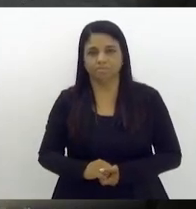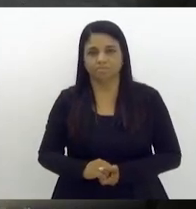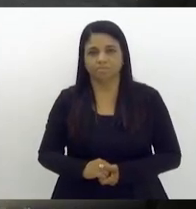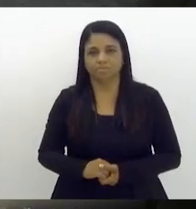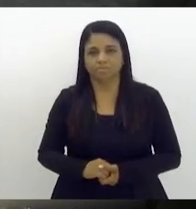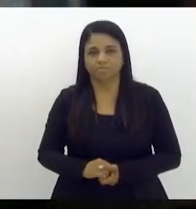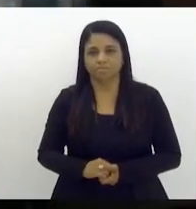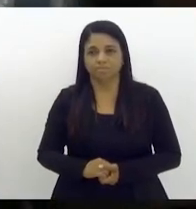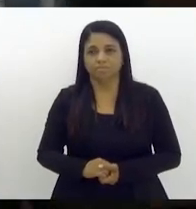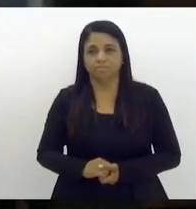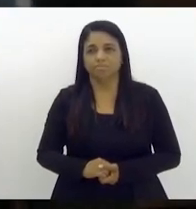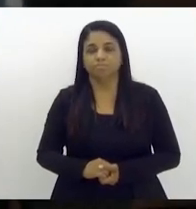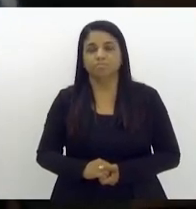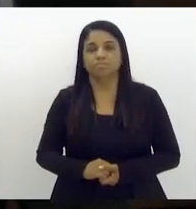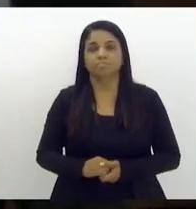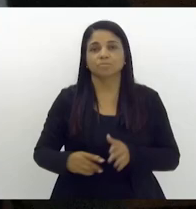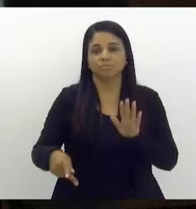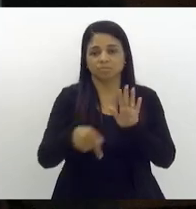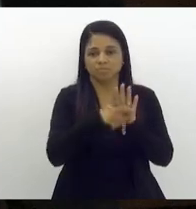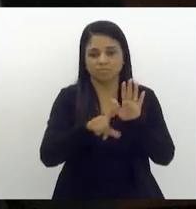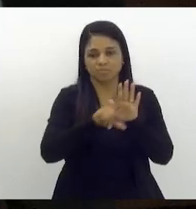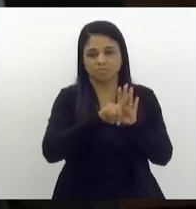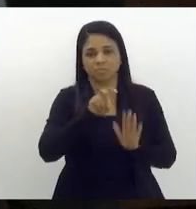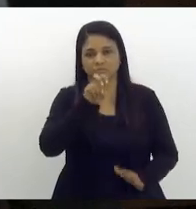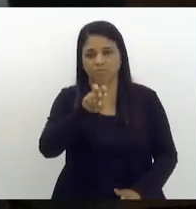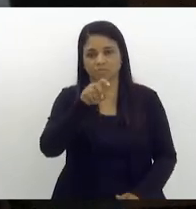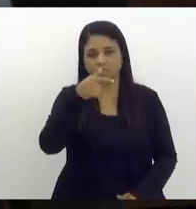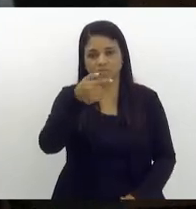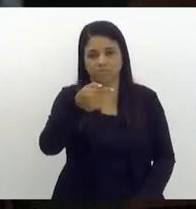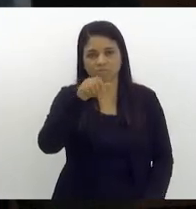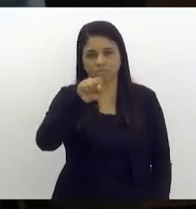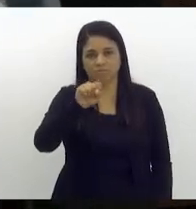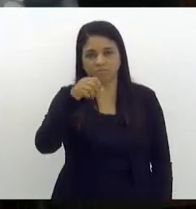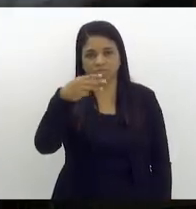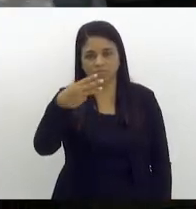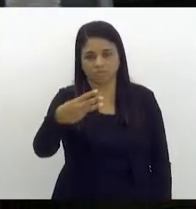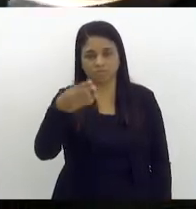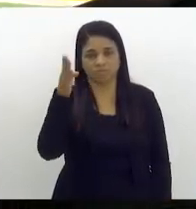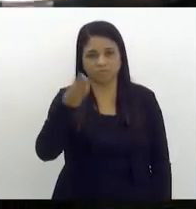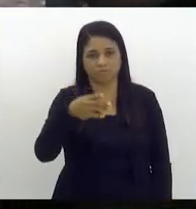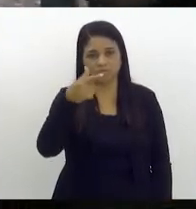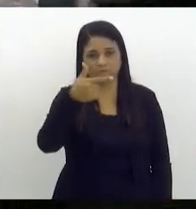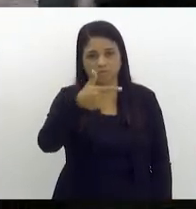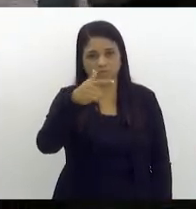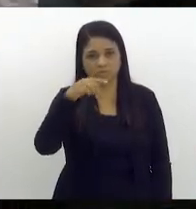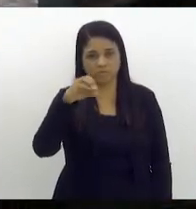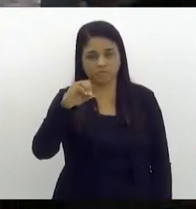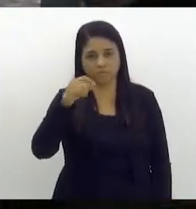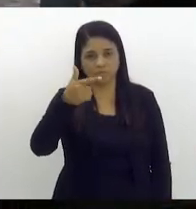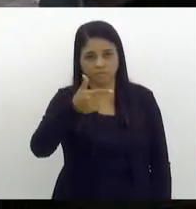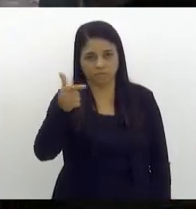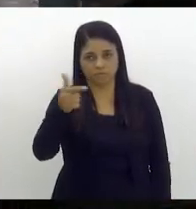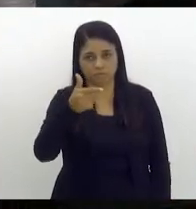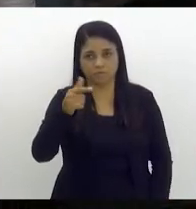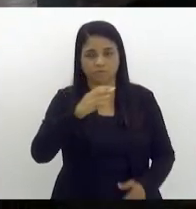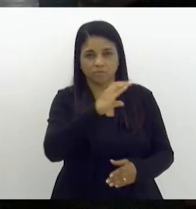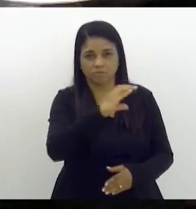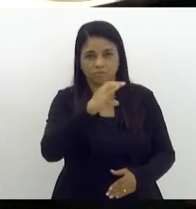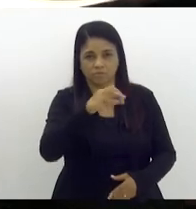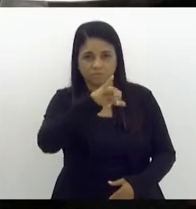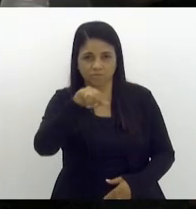É o projeto de lei número 5.783, certo? De 2022, presidente? Isso. Parecer da CCJ é